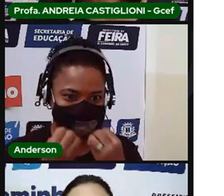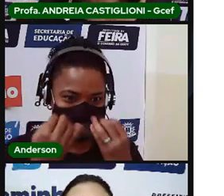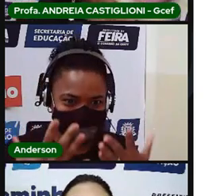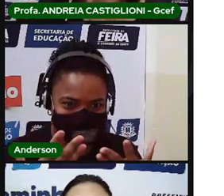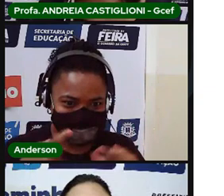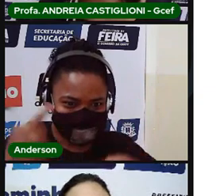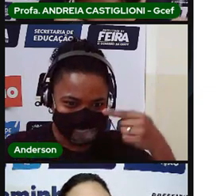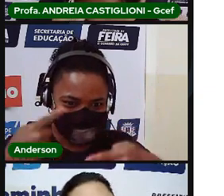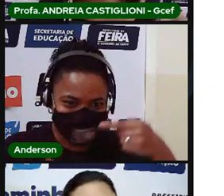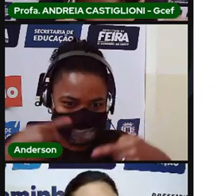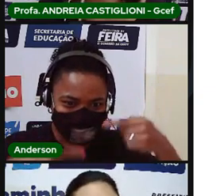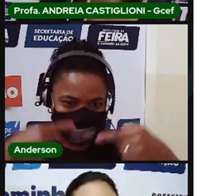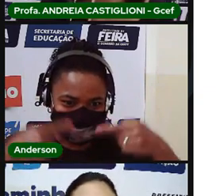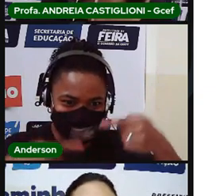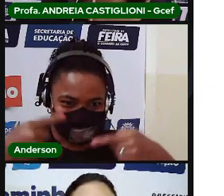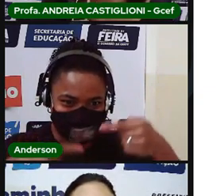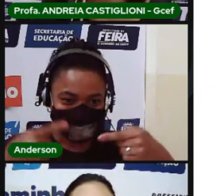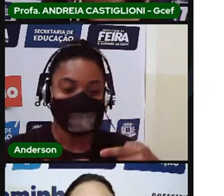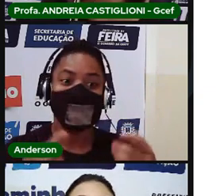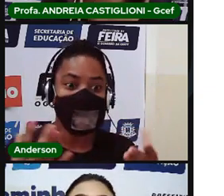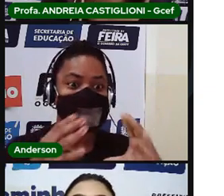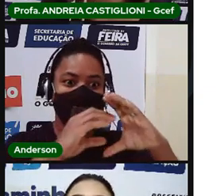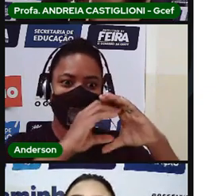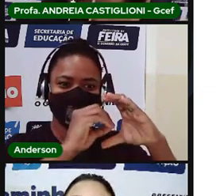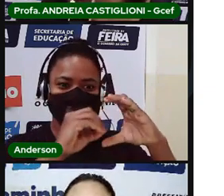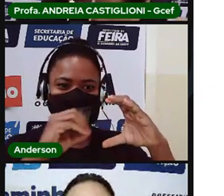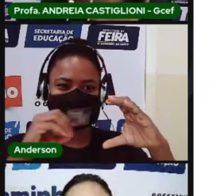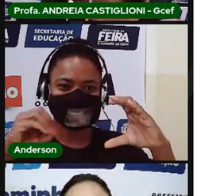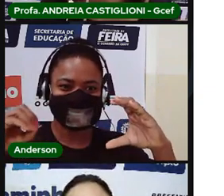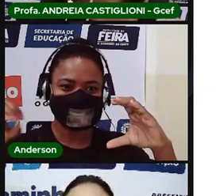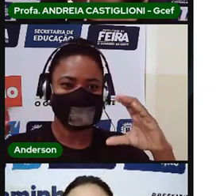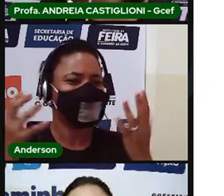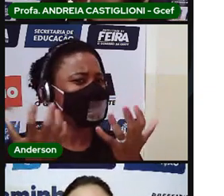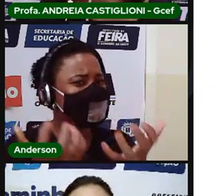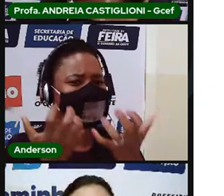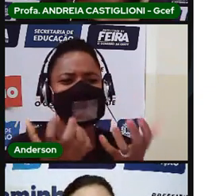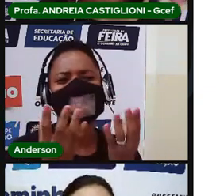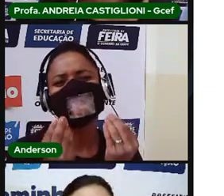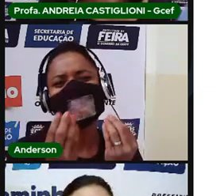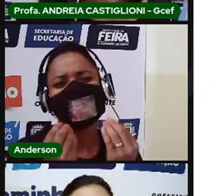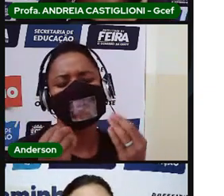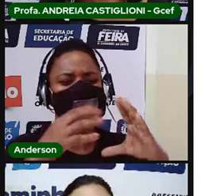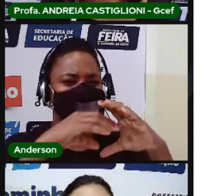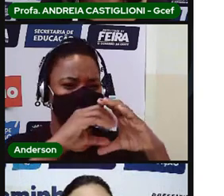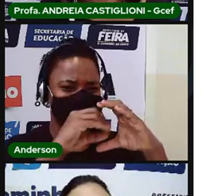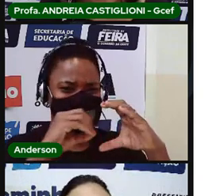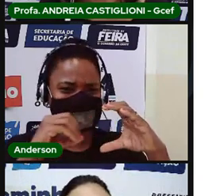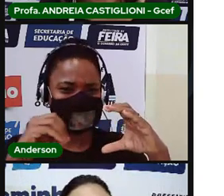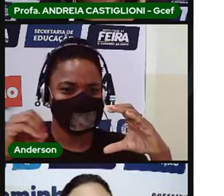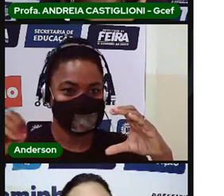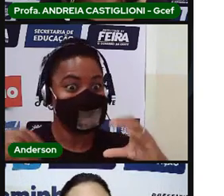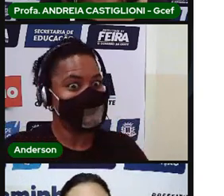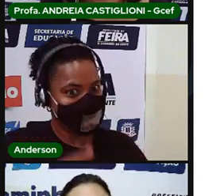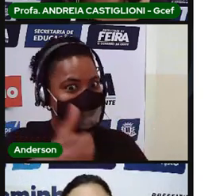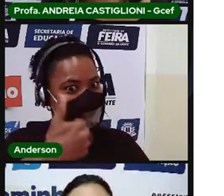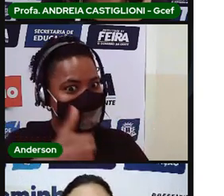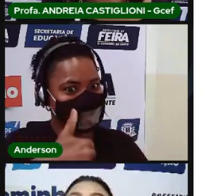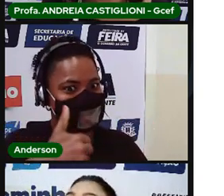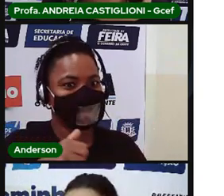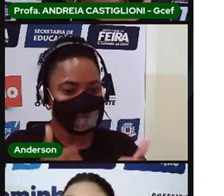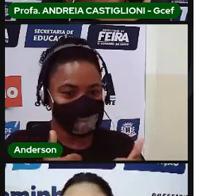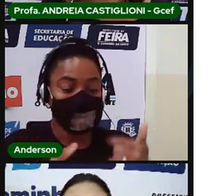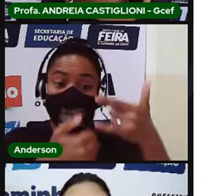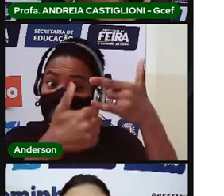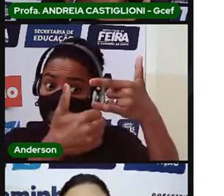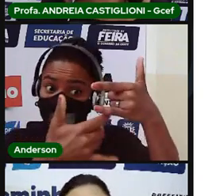Vamos lá. Colocar aí os emojis, ó, gente. Eu Marília, quero muito like. Gente. E aproveitem o chat para fazer